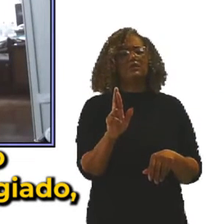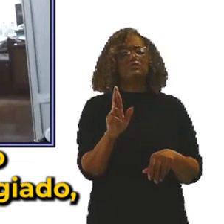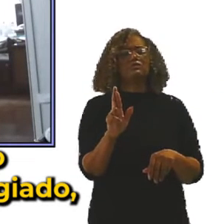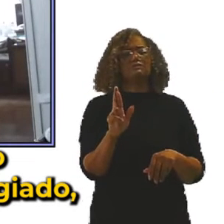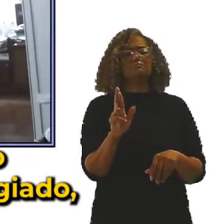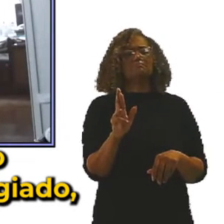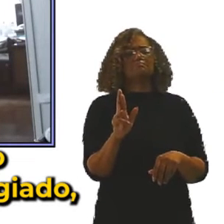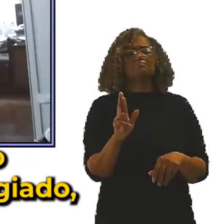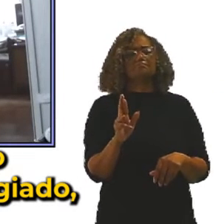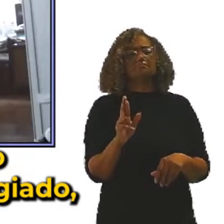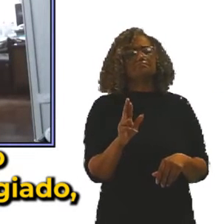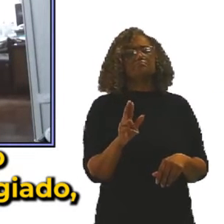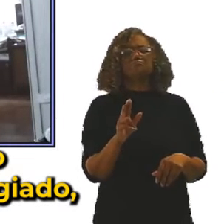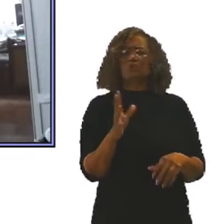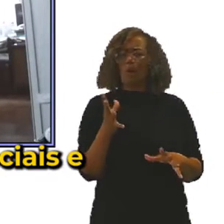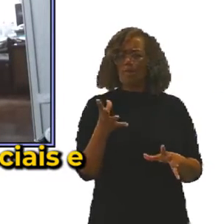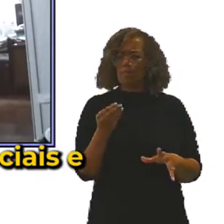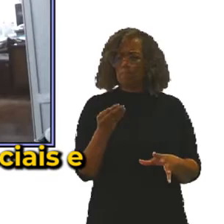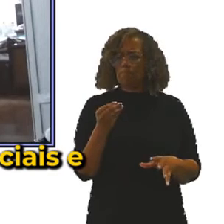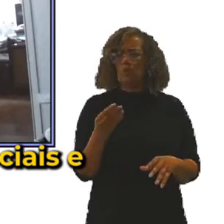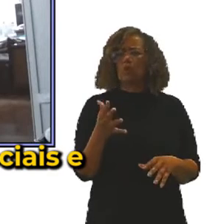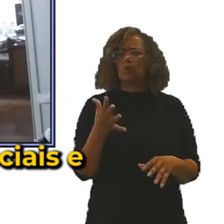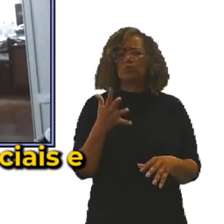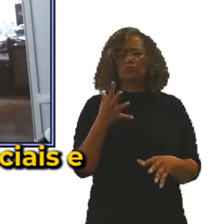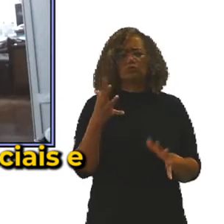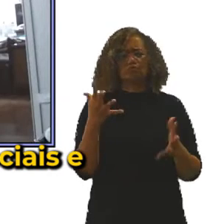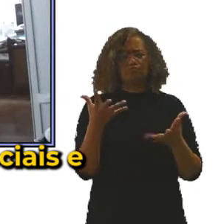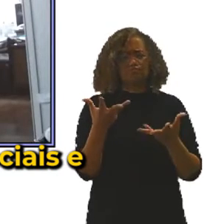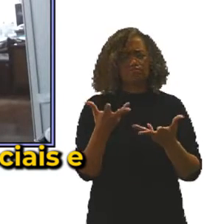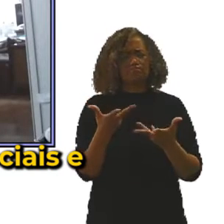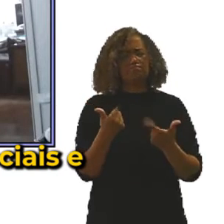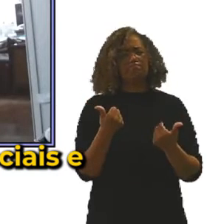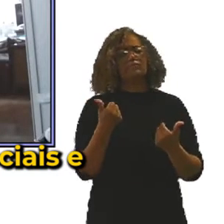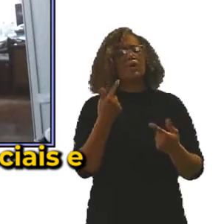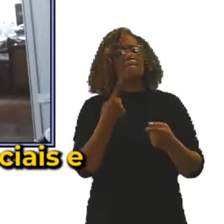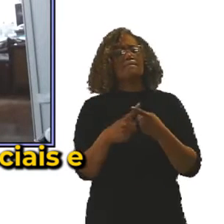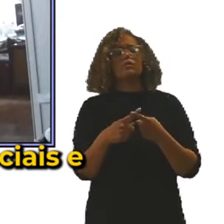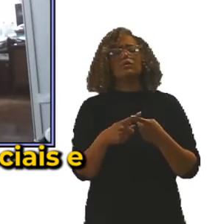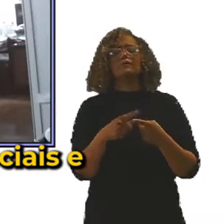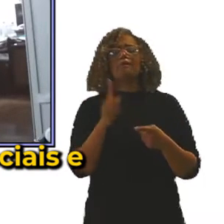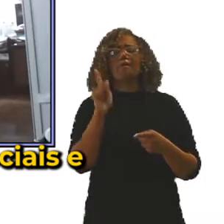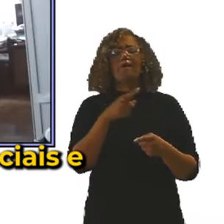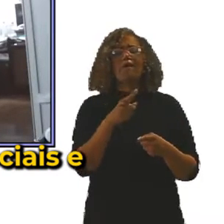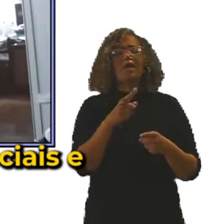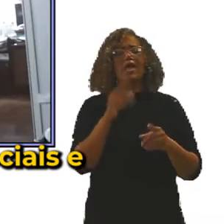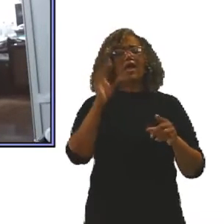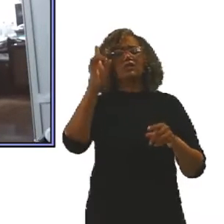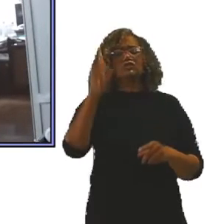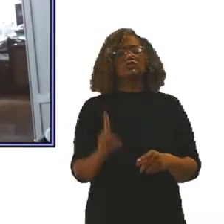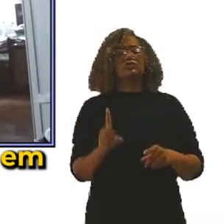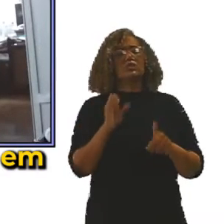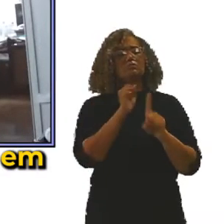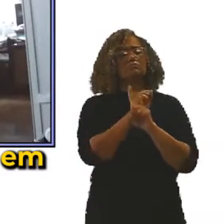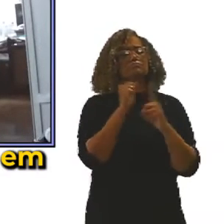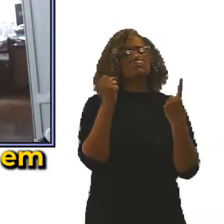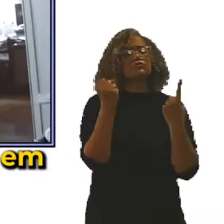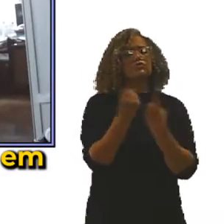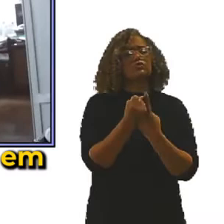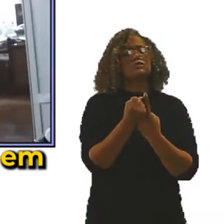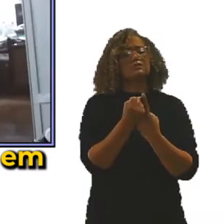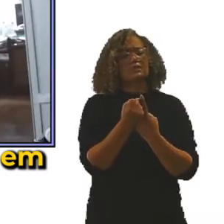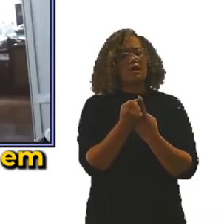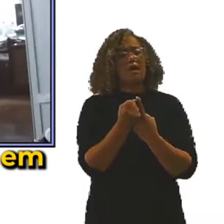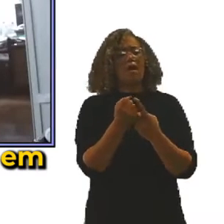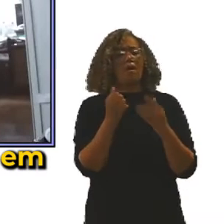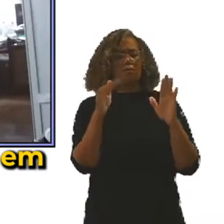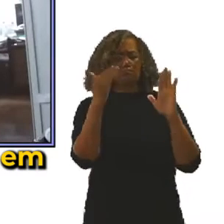sendo muito elogiado, principalmente porque trata de direitos sociais, é um programa relativo aos